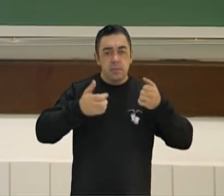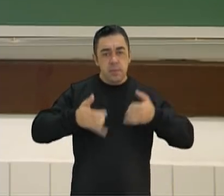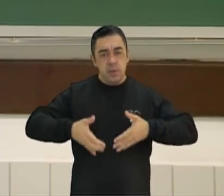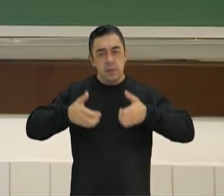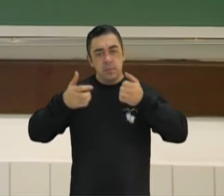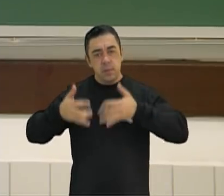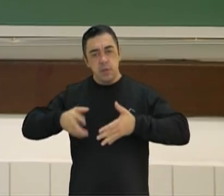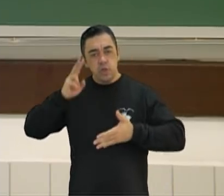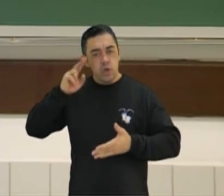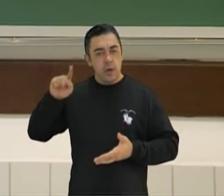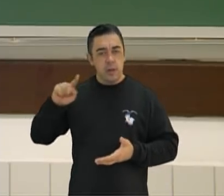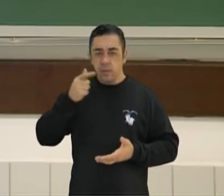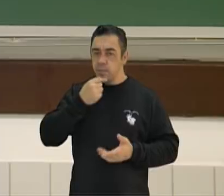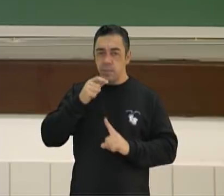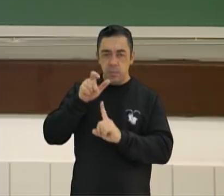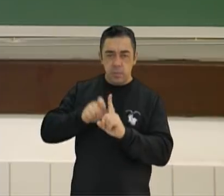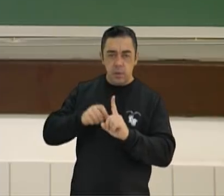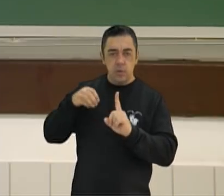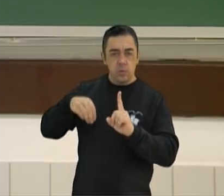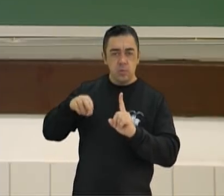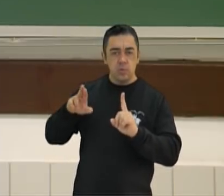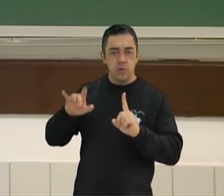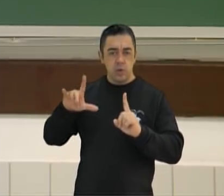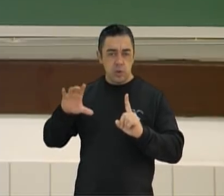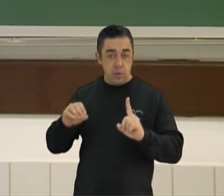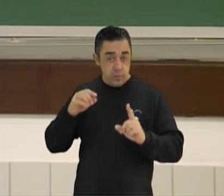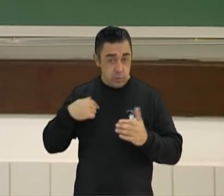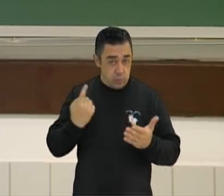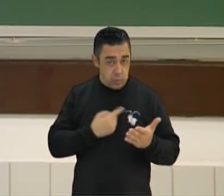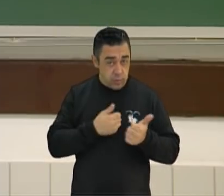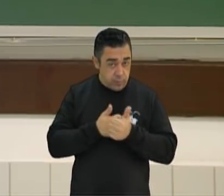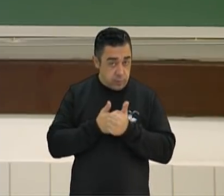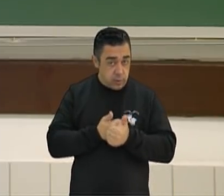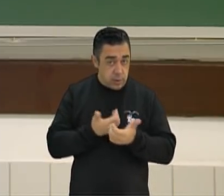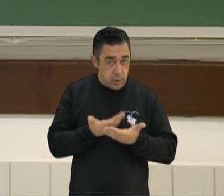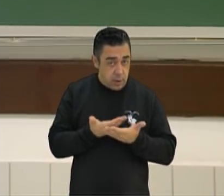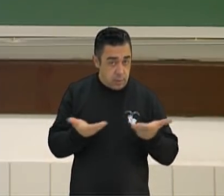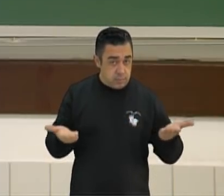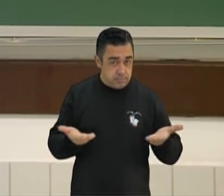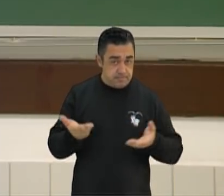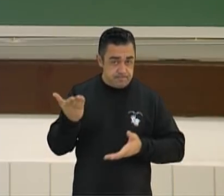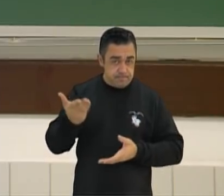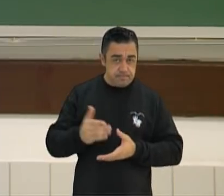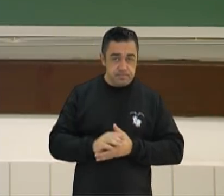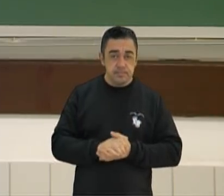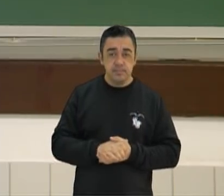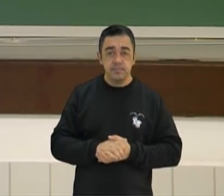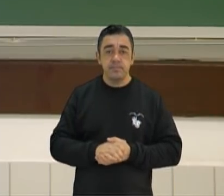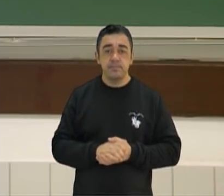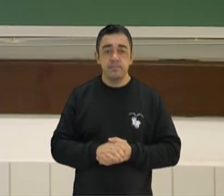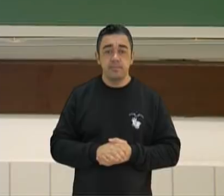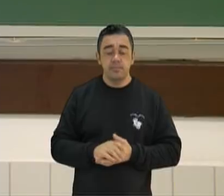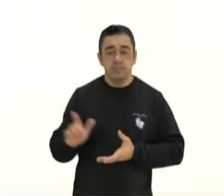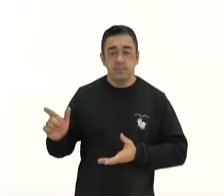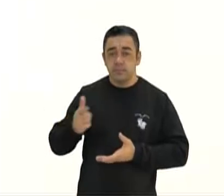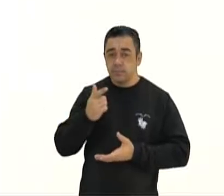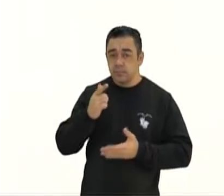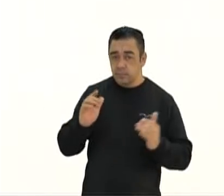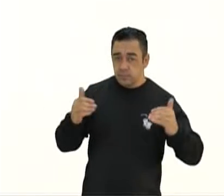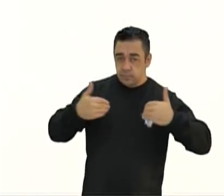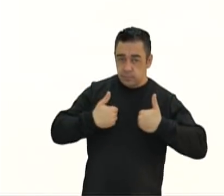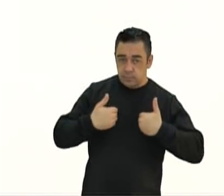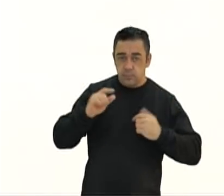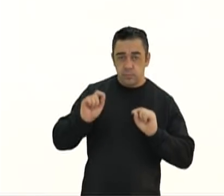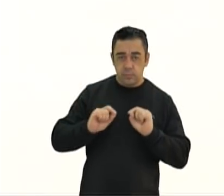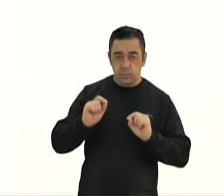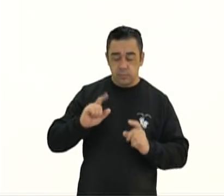Murilo. E nós vamos acompanhar essa história durante as aulas de língua portuguesa. O autismo é um